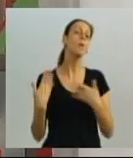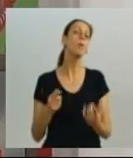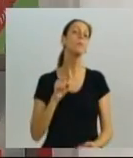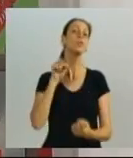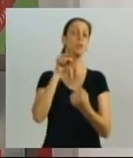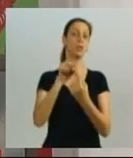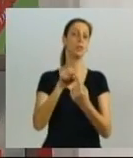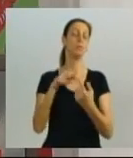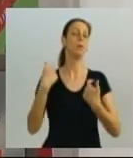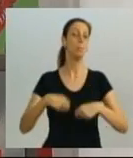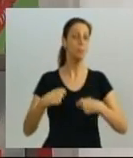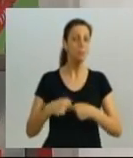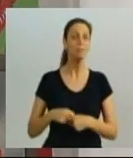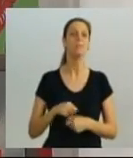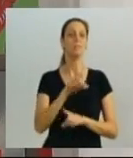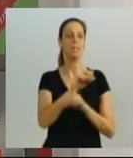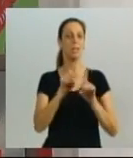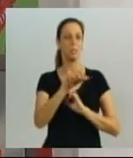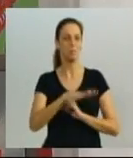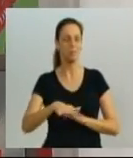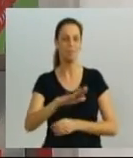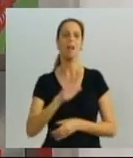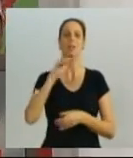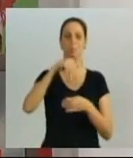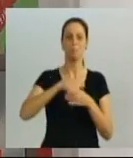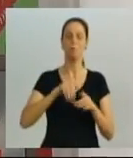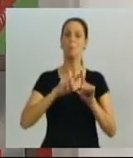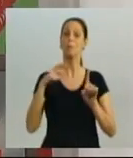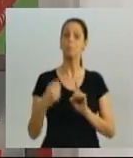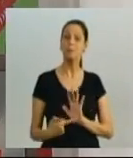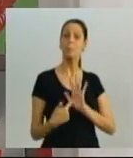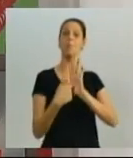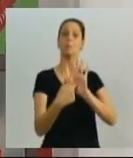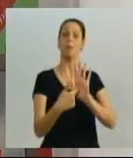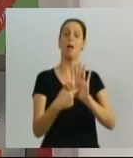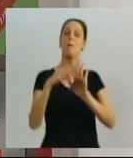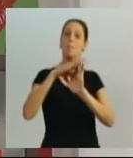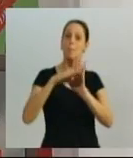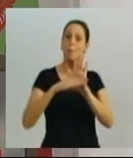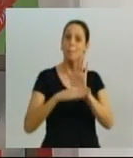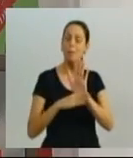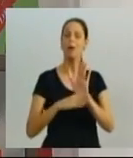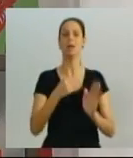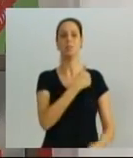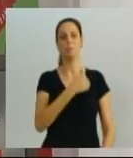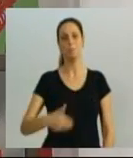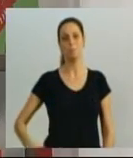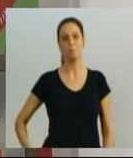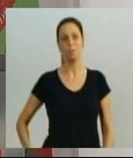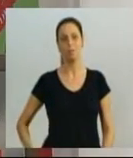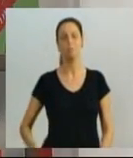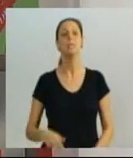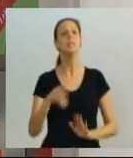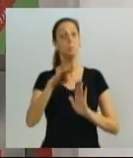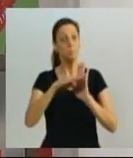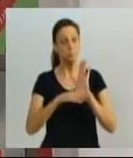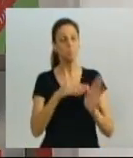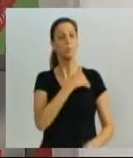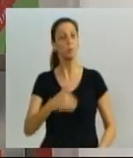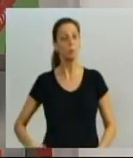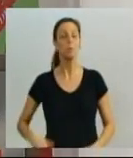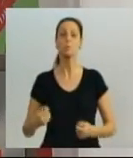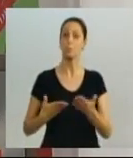Ele precisa do voto dele, mas tem que apresentar um programa de governo. E esse programa de governo tem que ser aprovado e tem